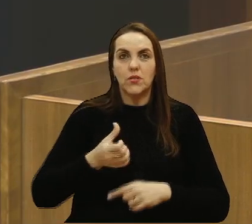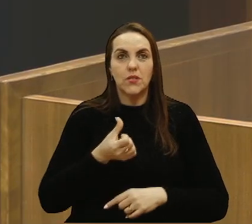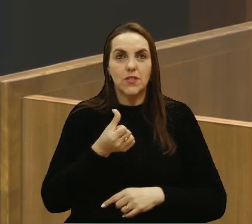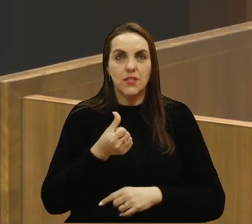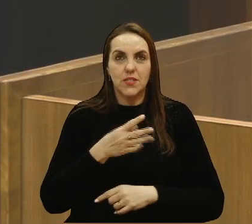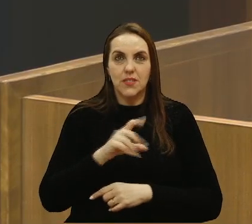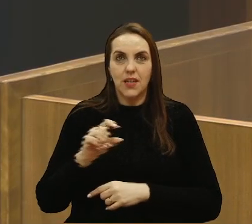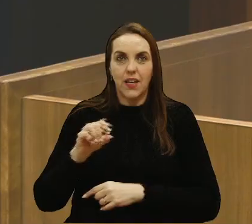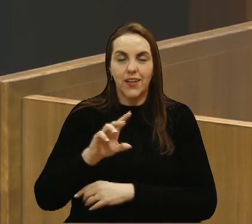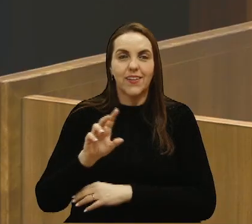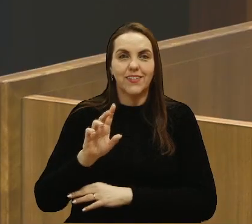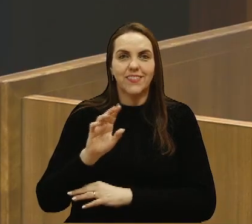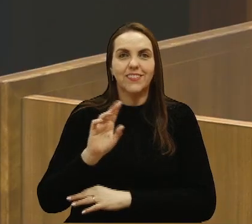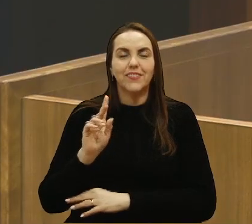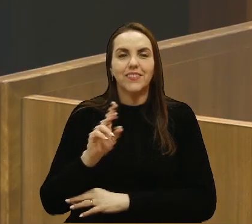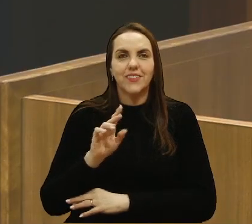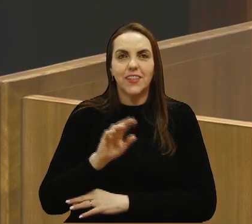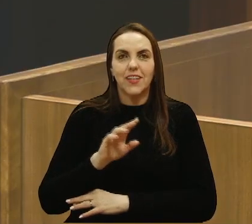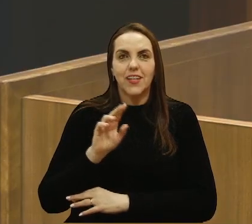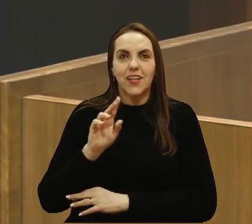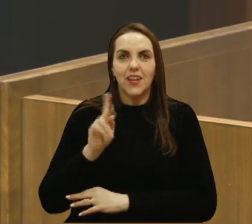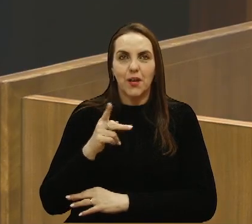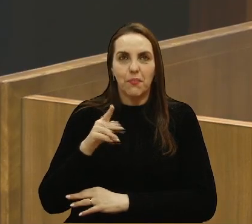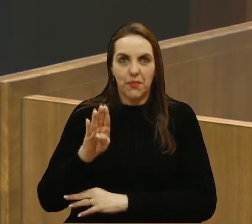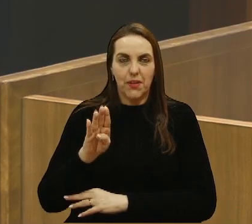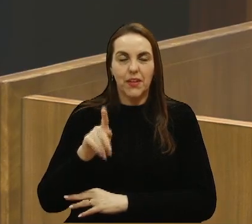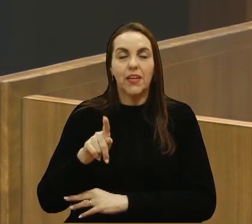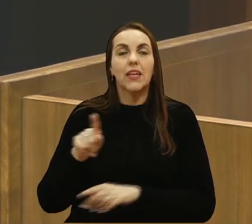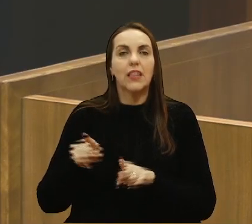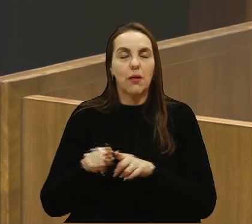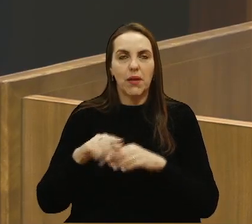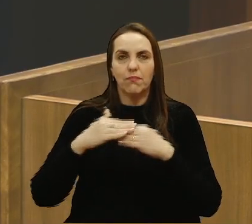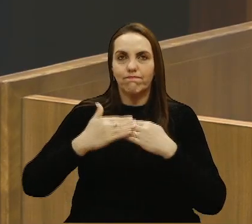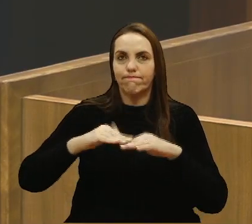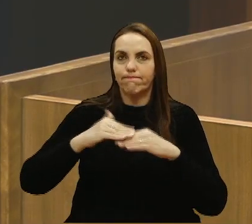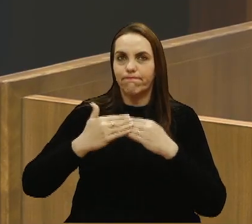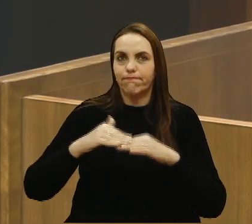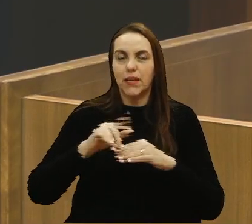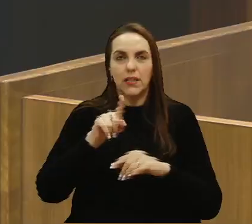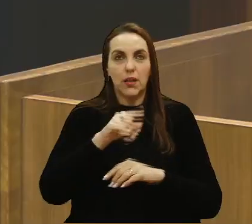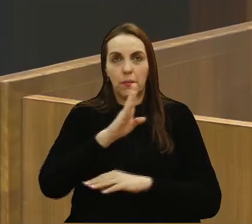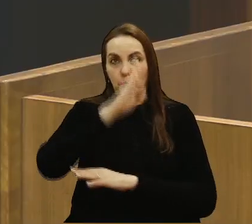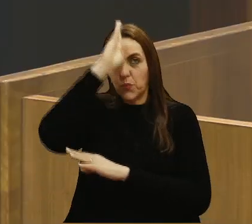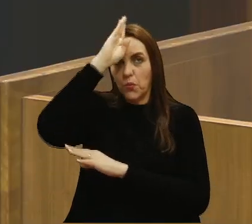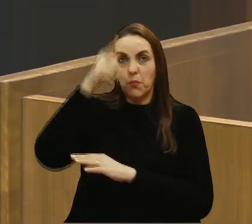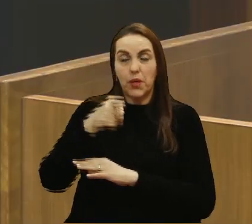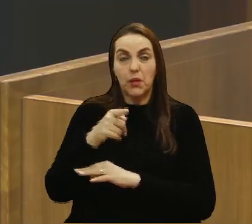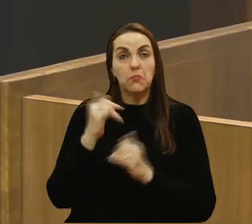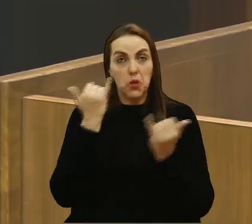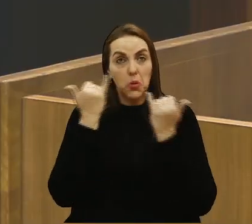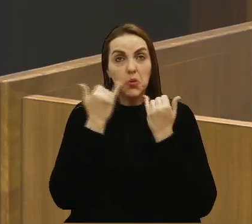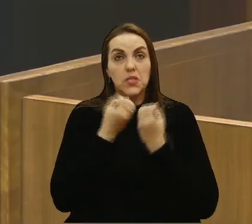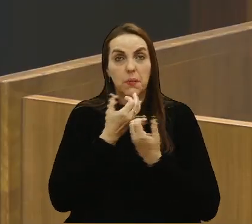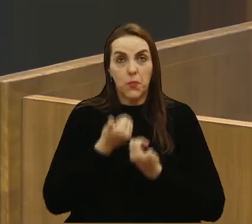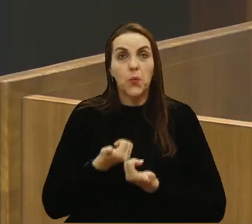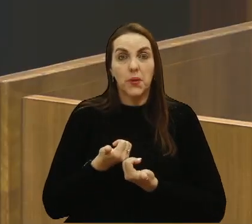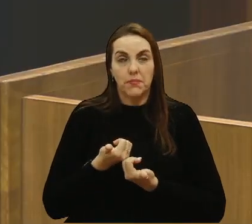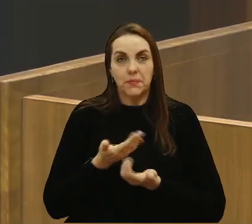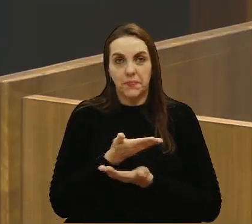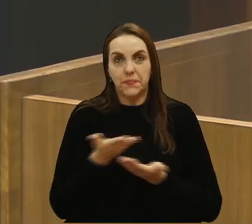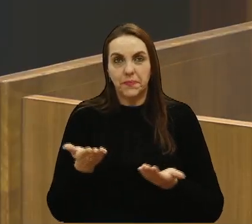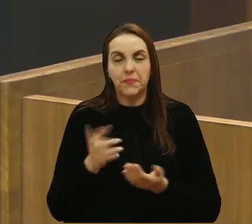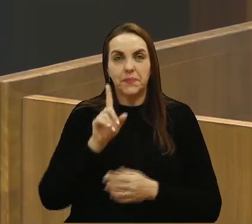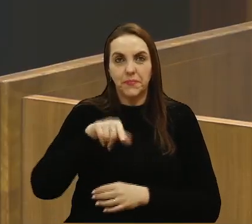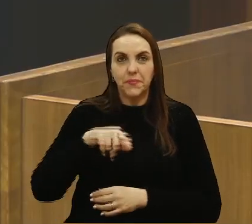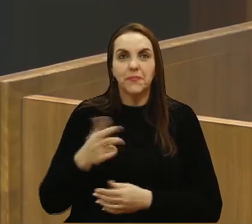HP e carreta rodoviária para os bombeiros. Então, notícia muito boa, né? Então, algo